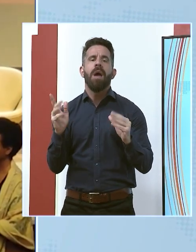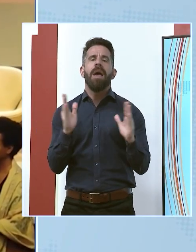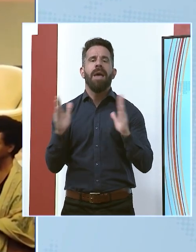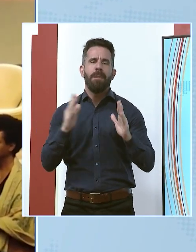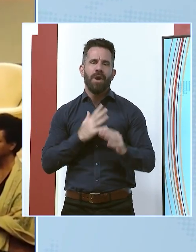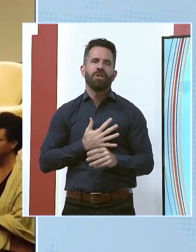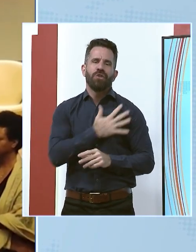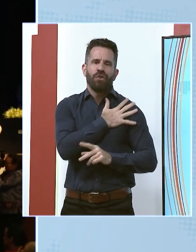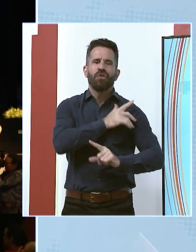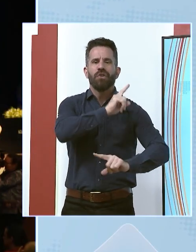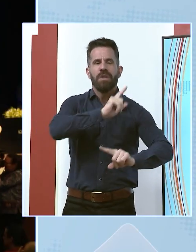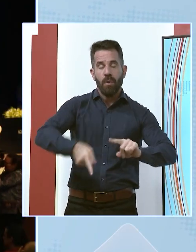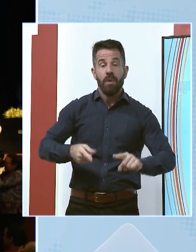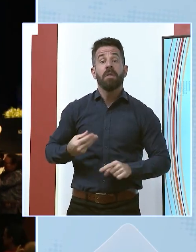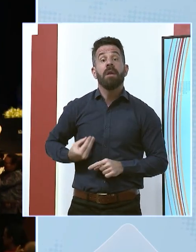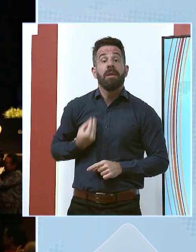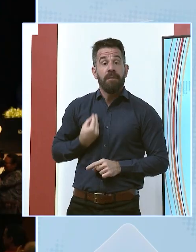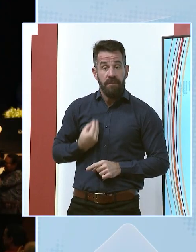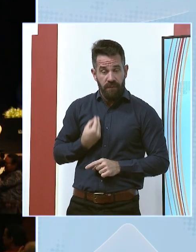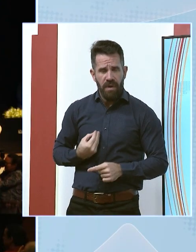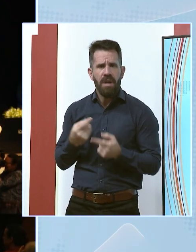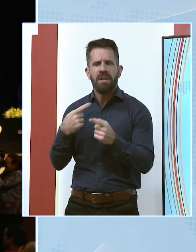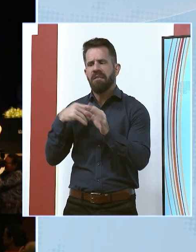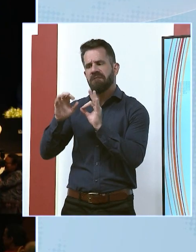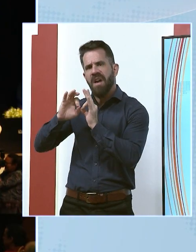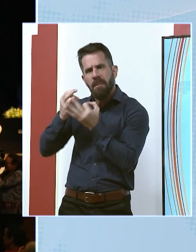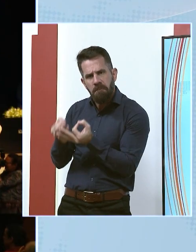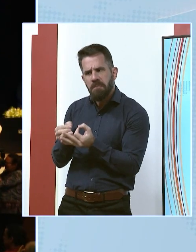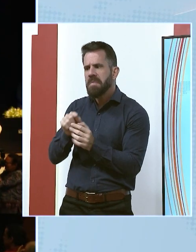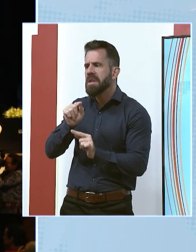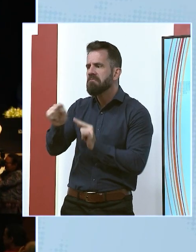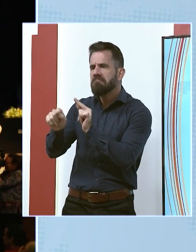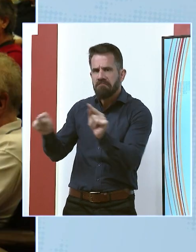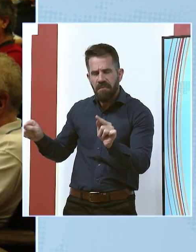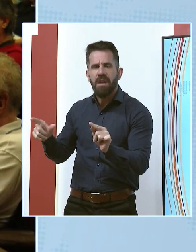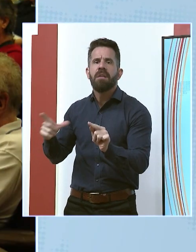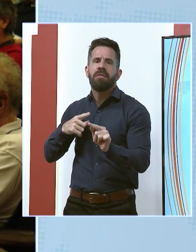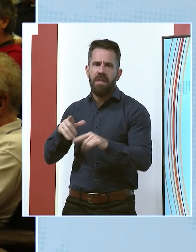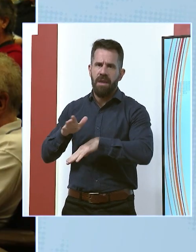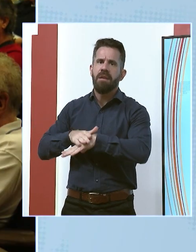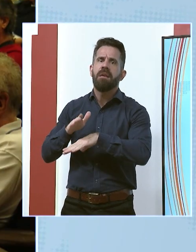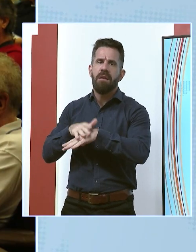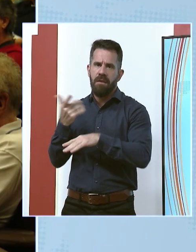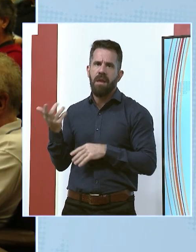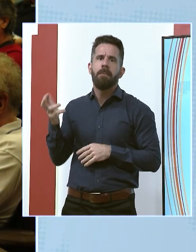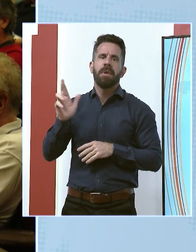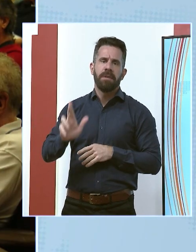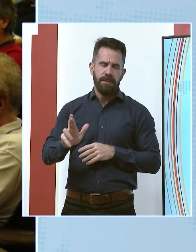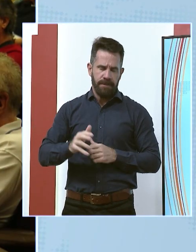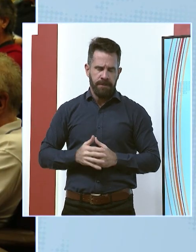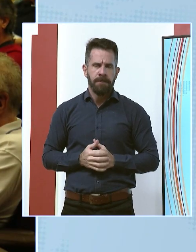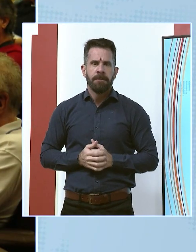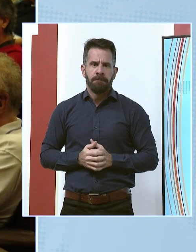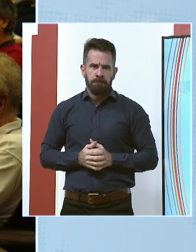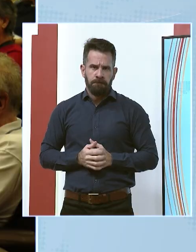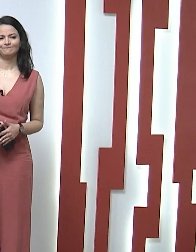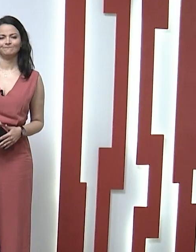militar, estiveram presentes parentes dessas vítimas do Estado brasileiro.